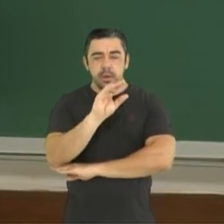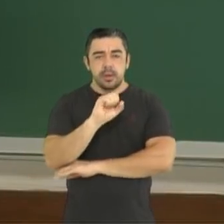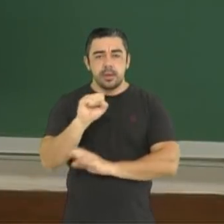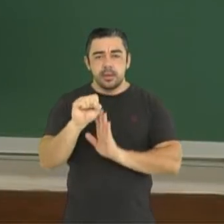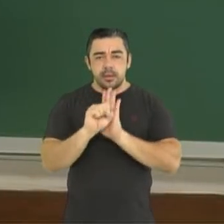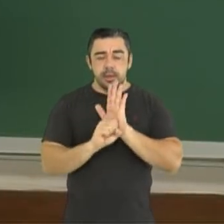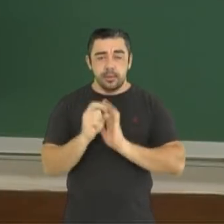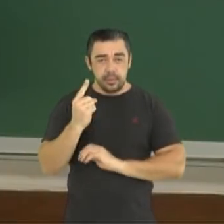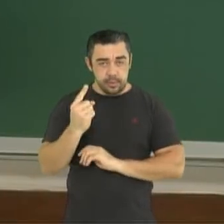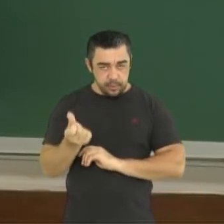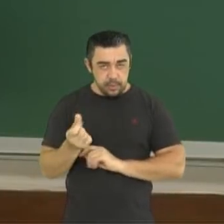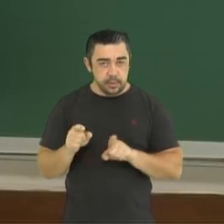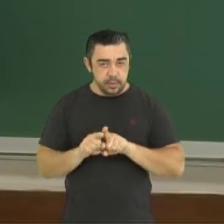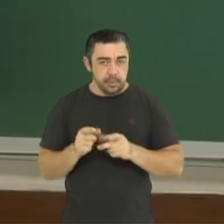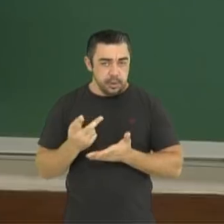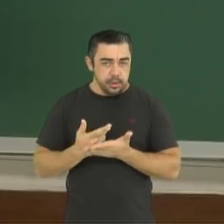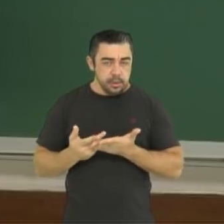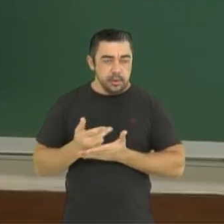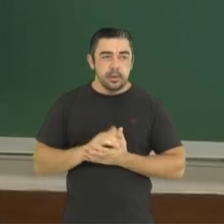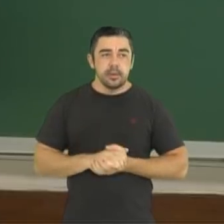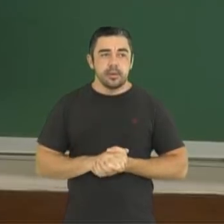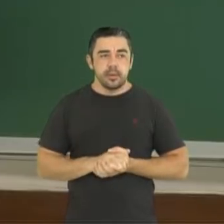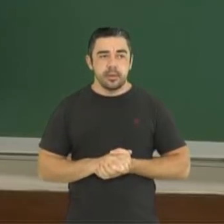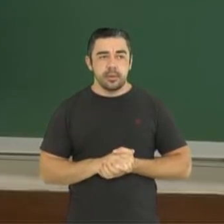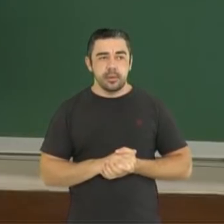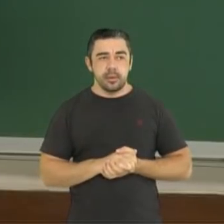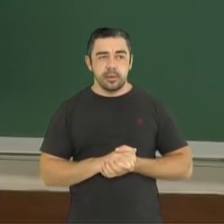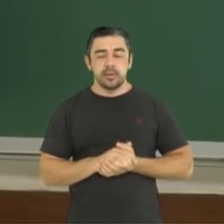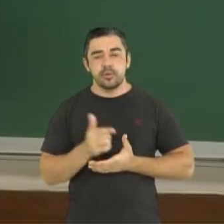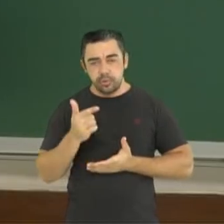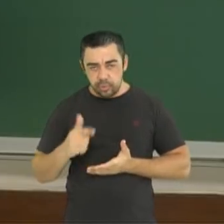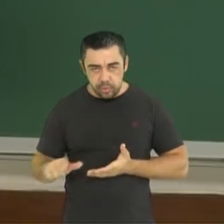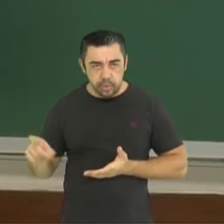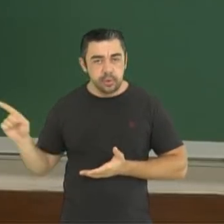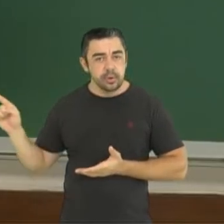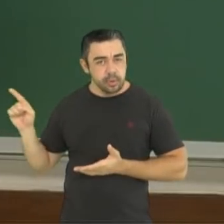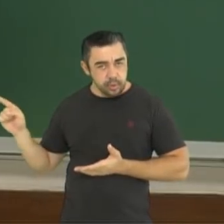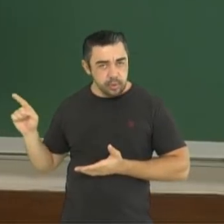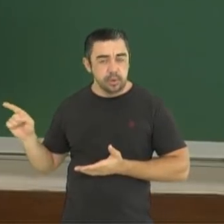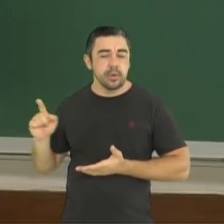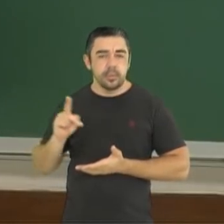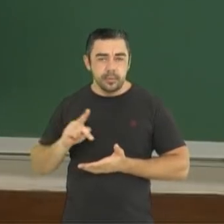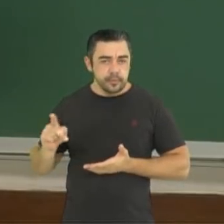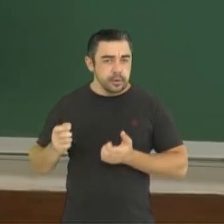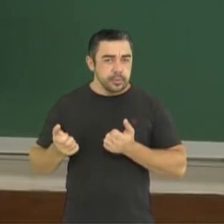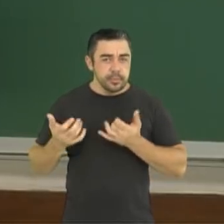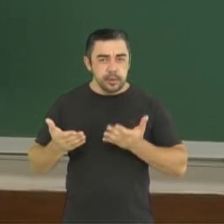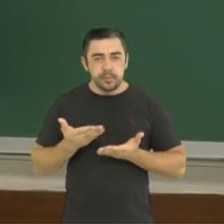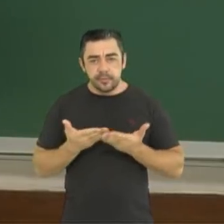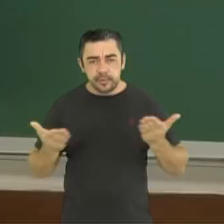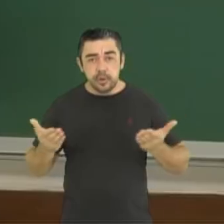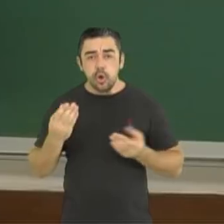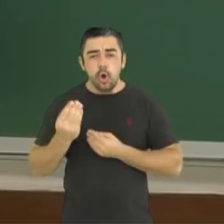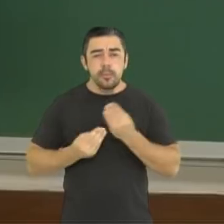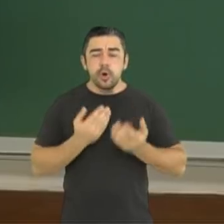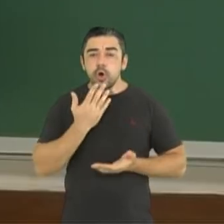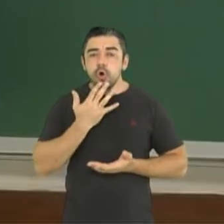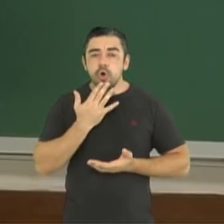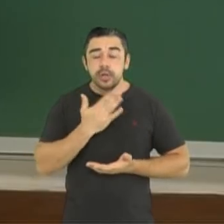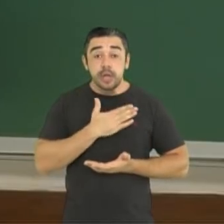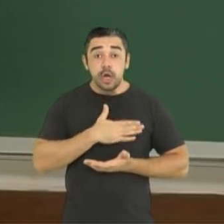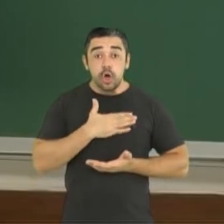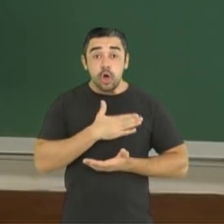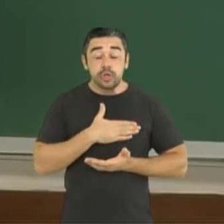século XVI. Olha só, olha como novamente a professora, né, comenta com vocês como era colorido, como eles